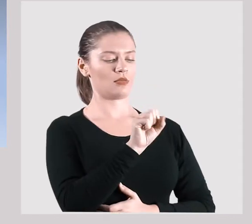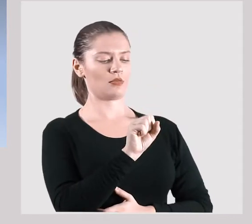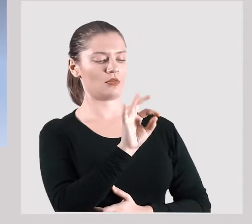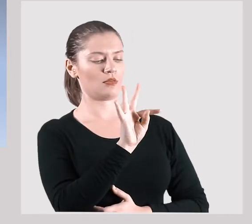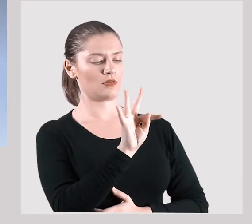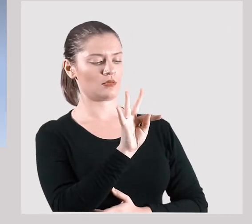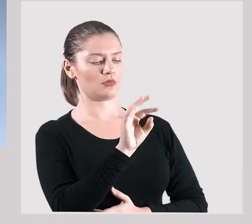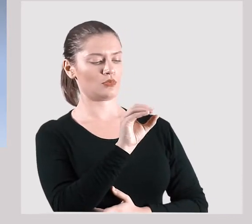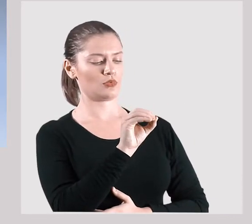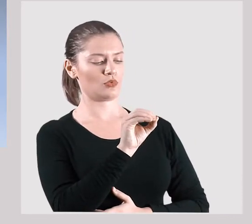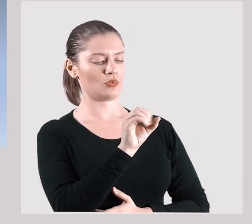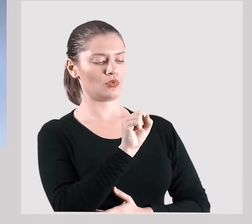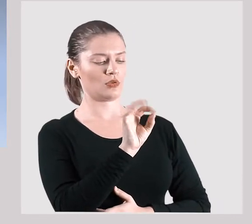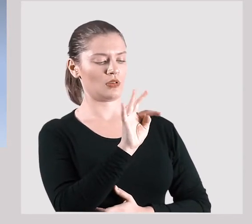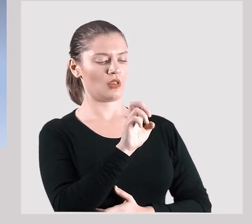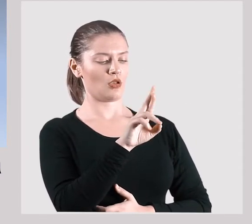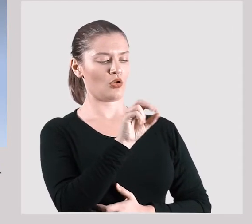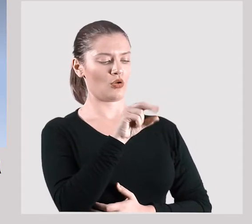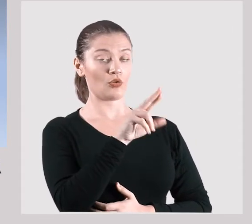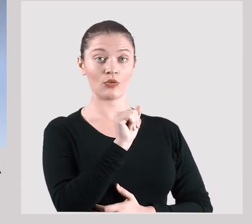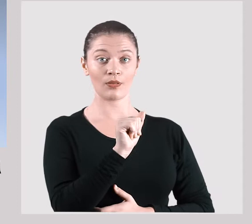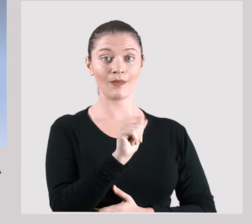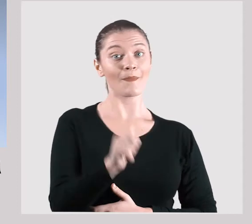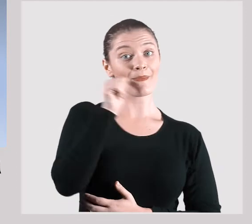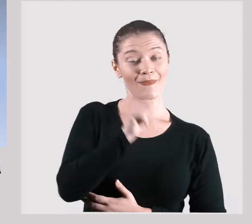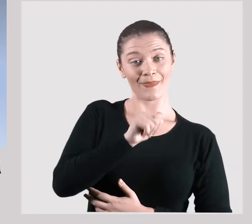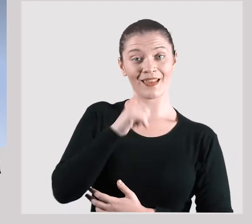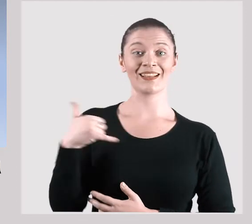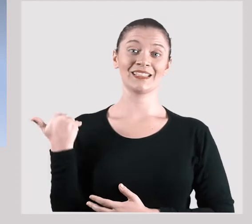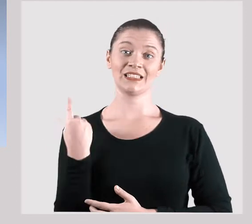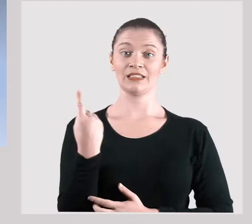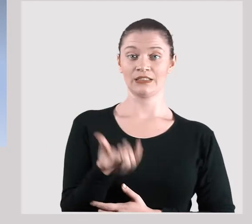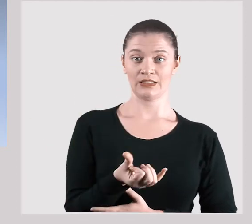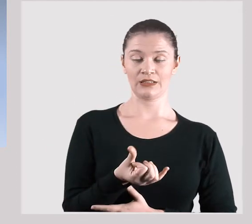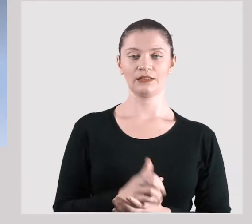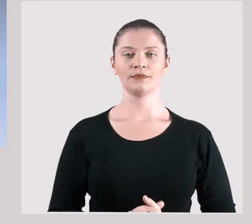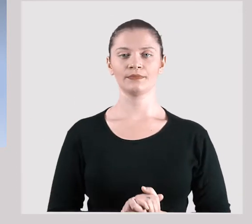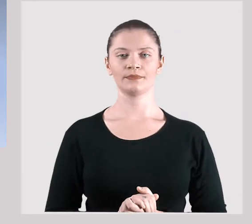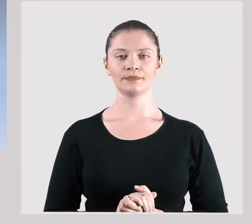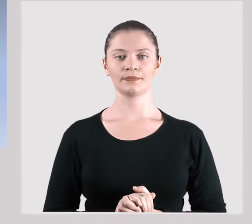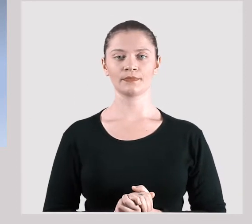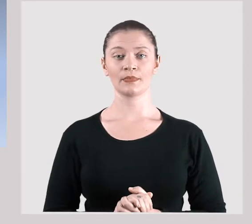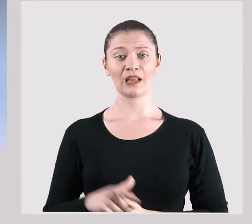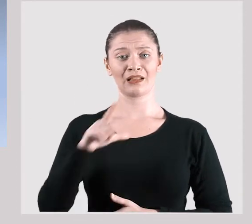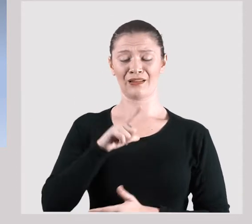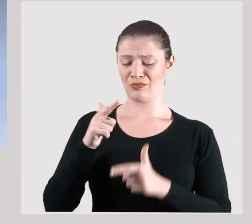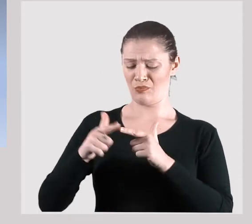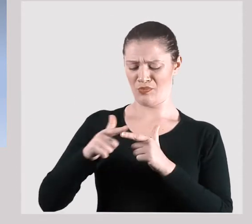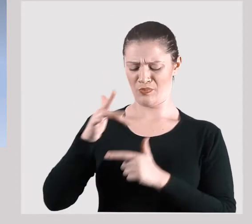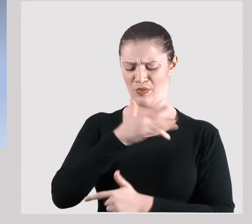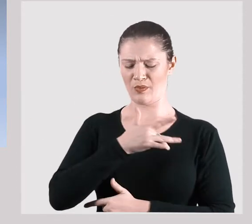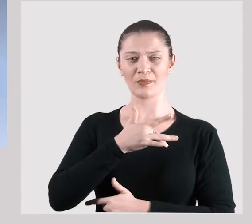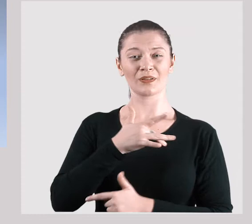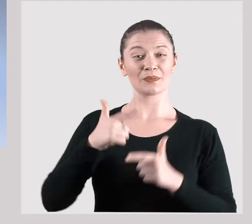a partir dos 16 anos. E aí a gente tem um problema de saúde pública, tem muitos youtubers, aqui são uns, né?